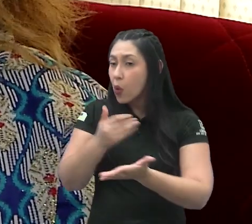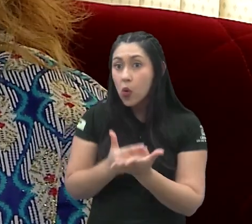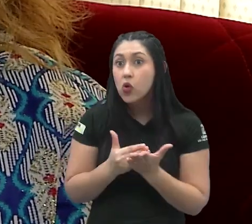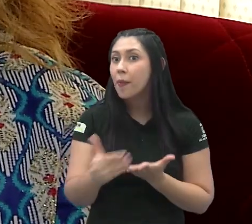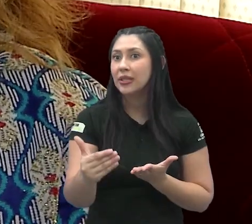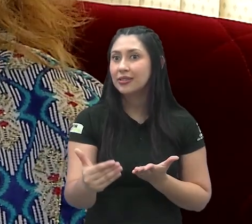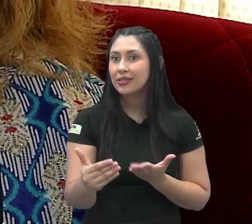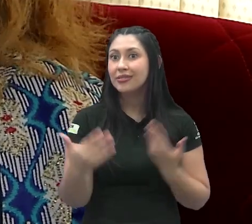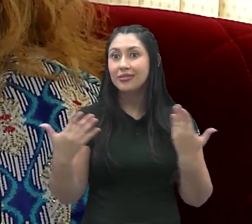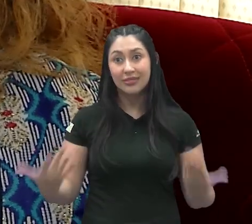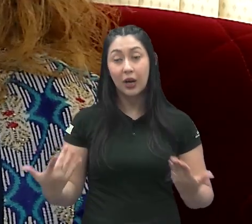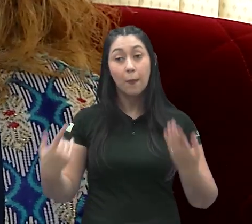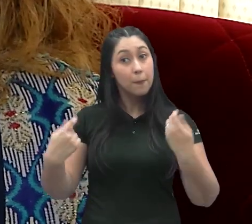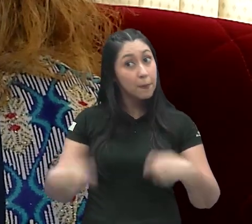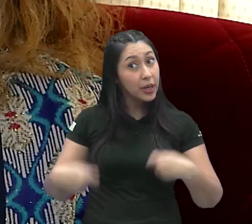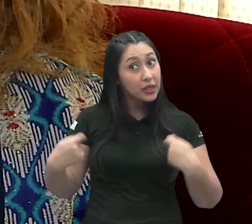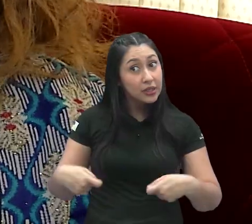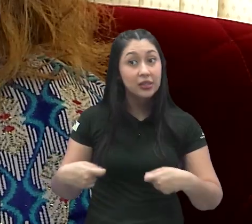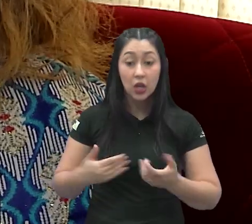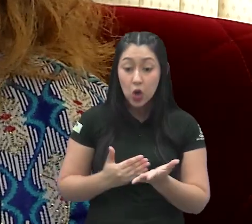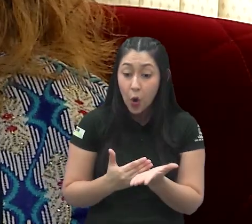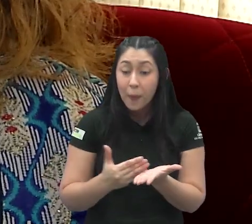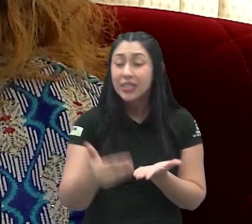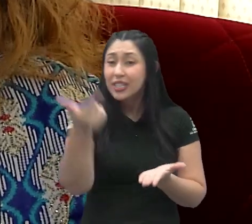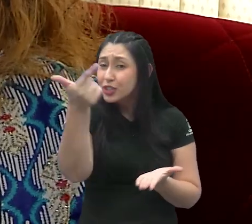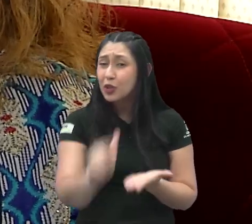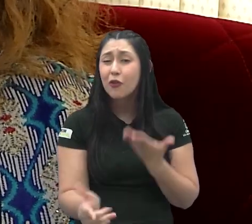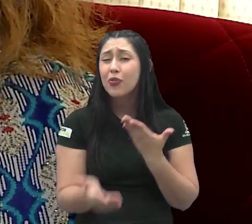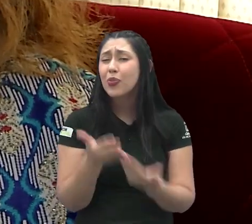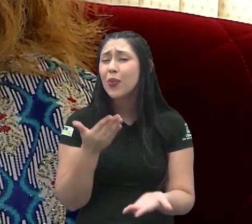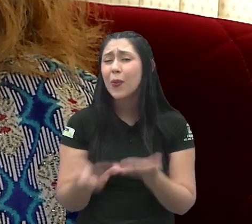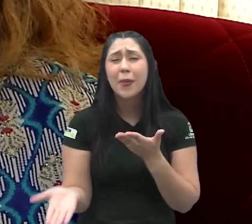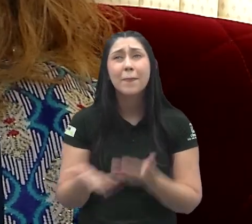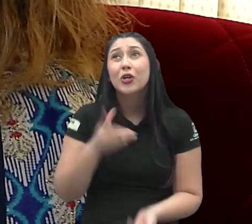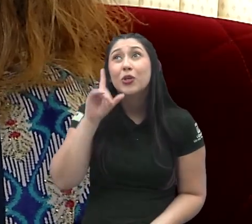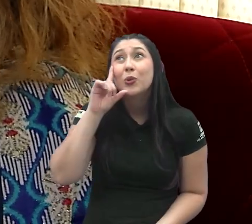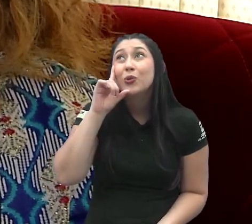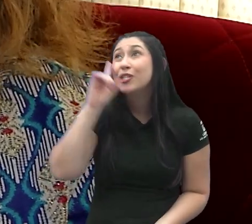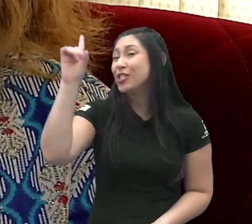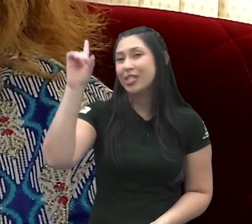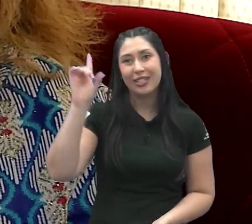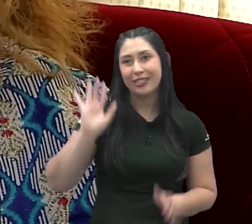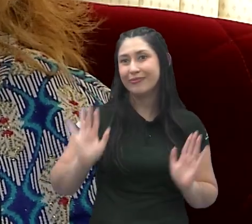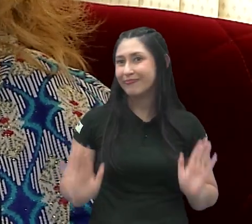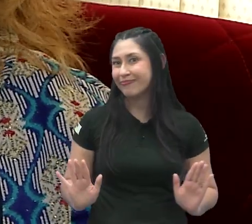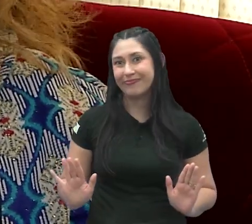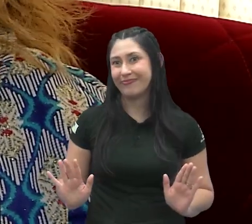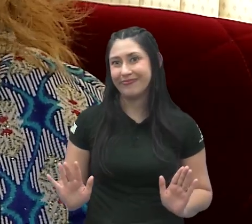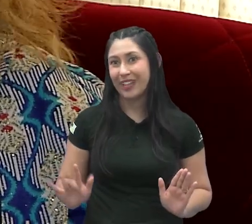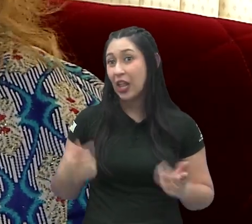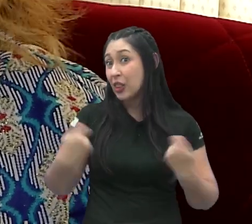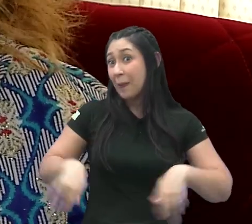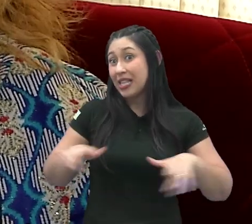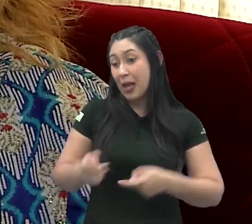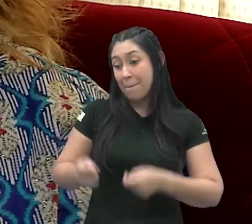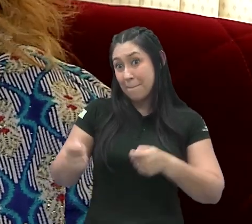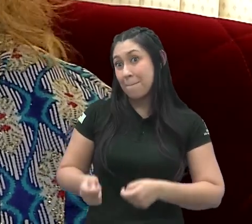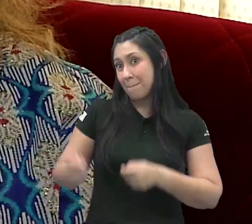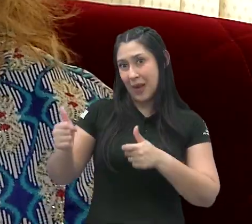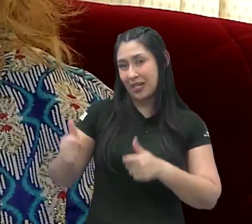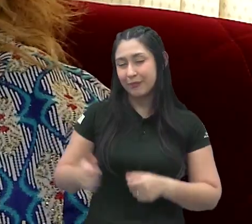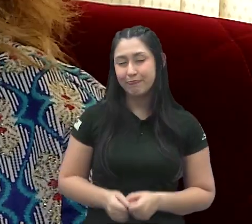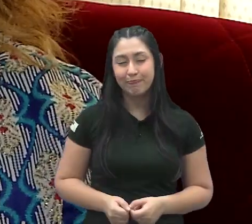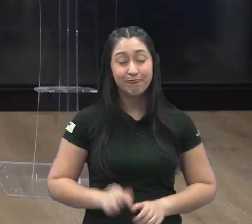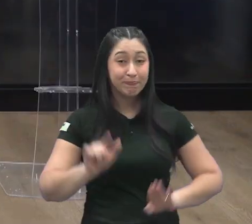uma decisão. Então, estabelecer novos recomeços, independentemente de uma data tão simbólica